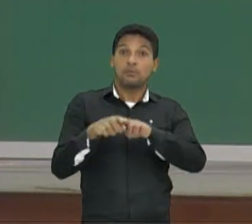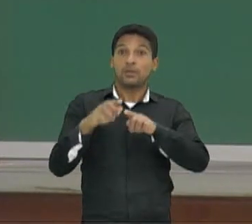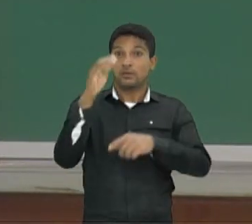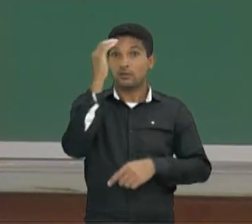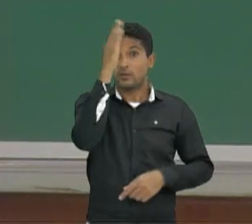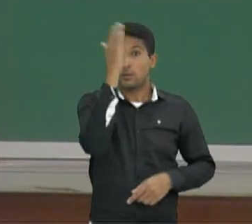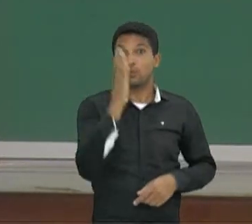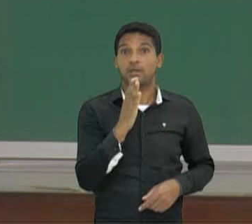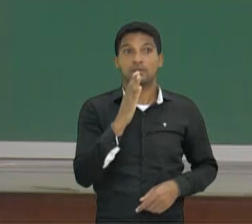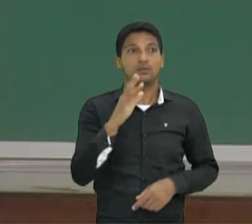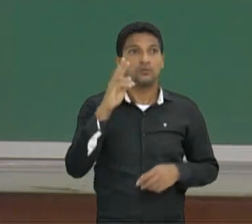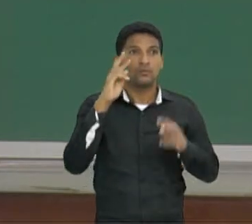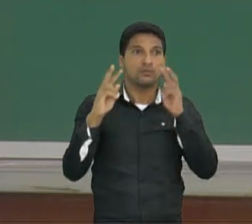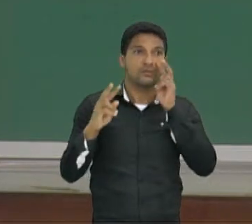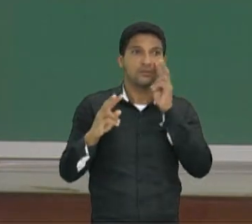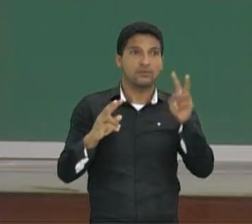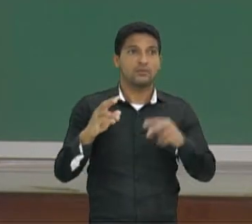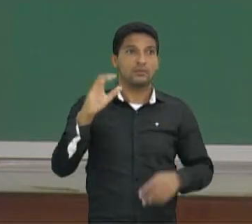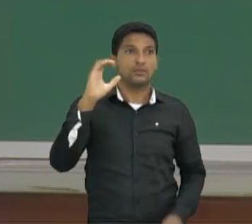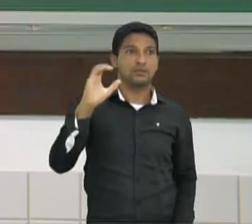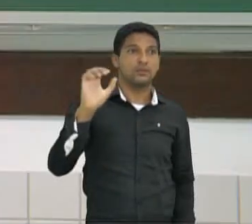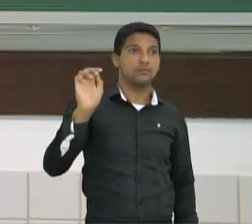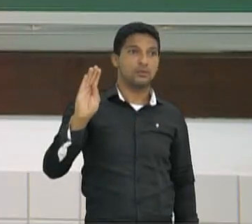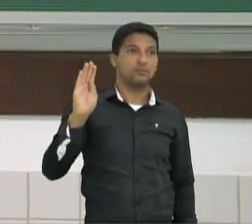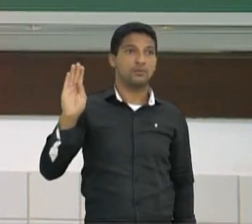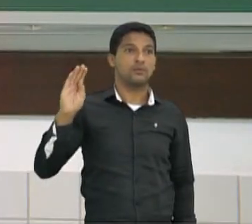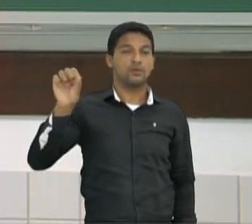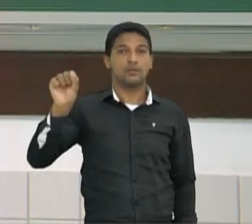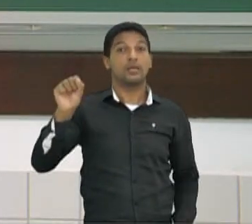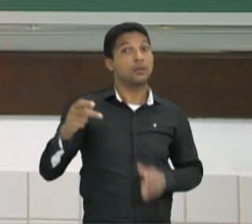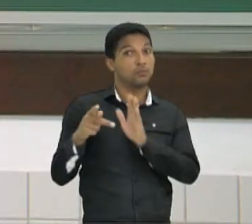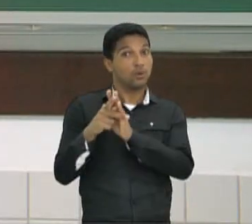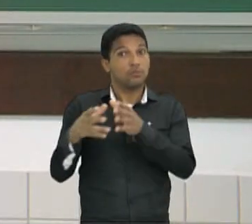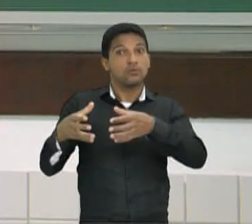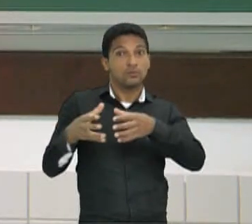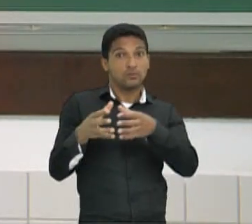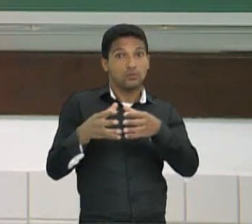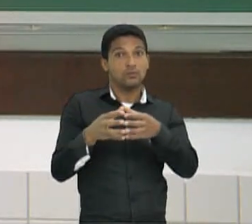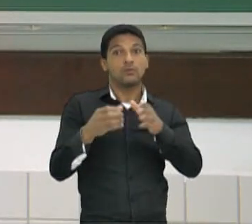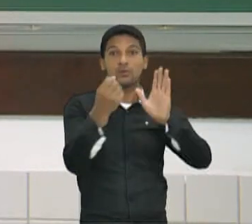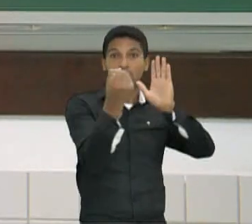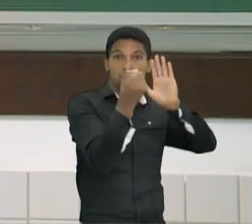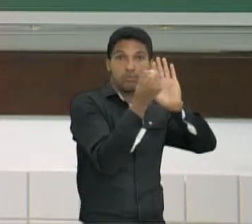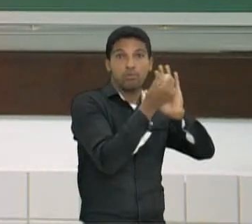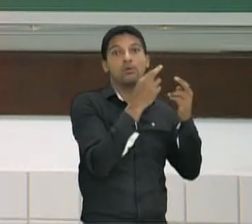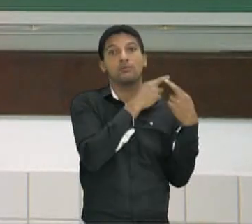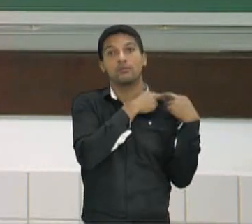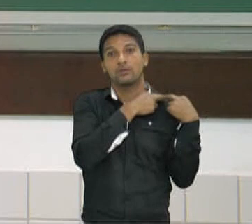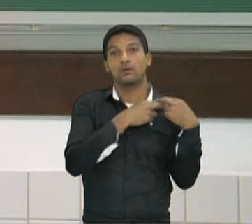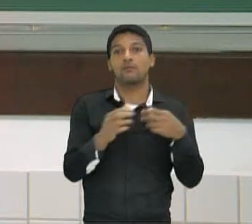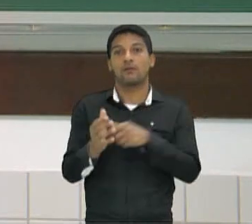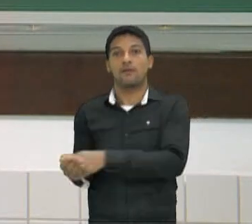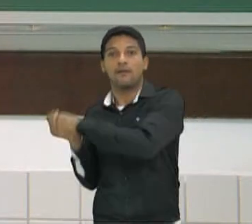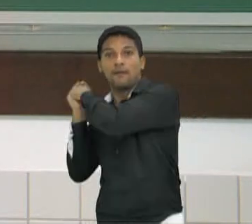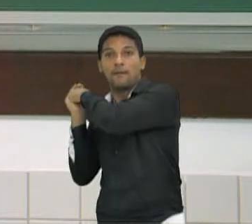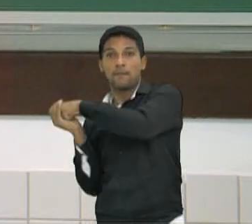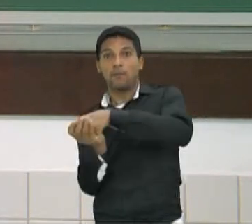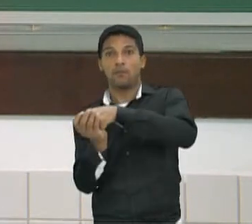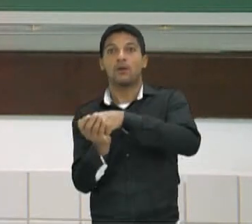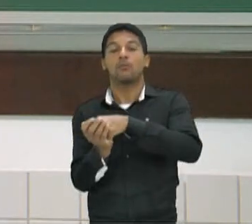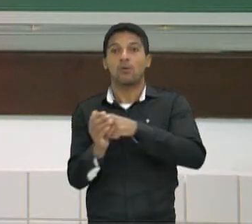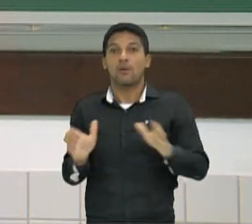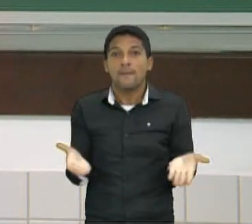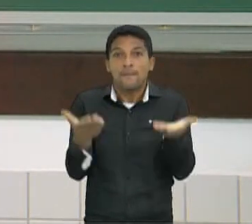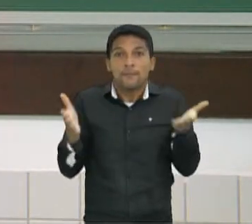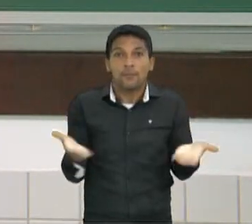é a CBBS. Também é a entidade que vai regulamentar as duas modalidades a nível nacional, né? Organizar competições também. Então, ela é uma